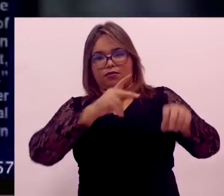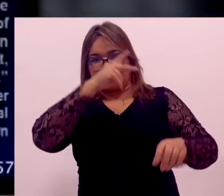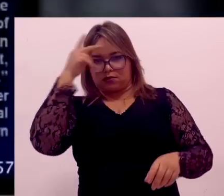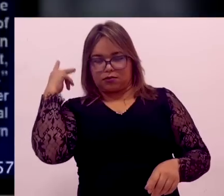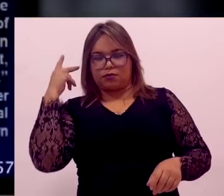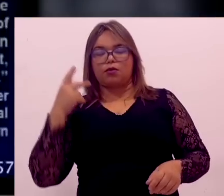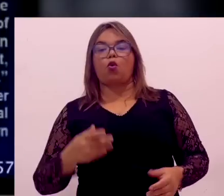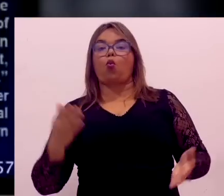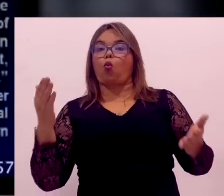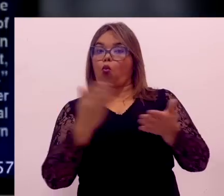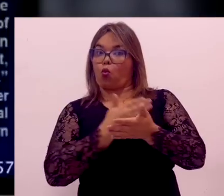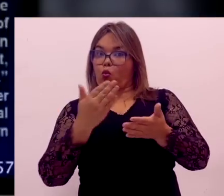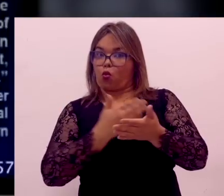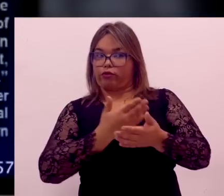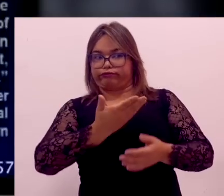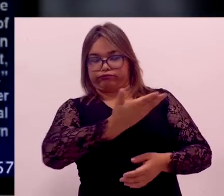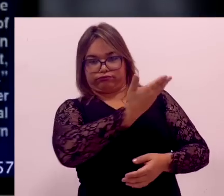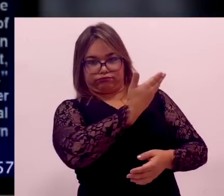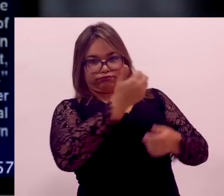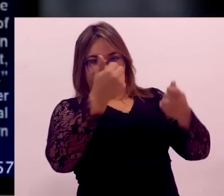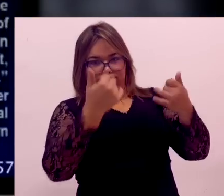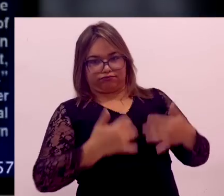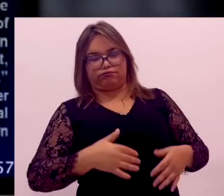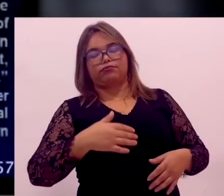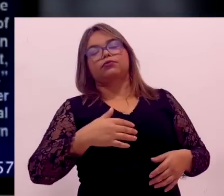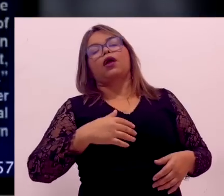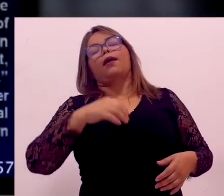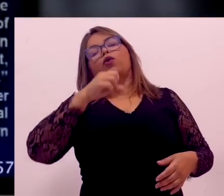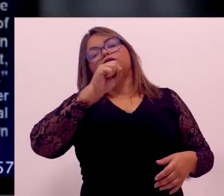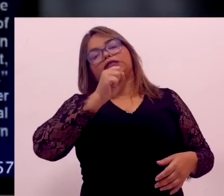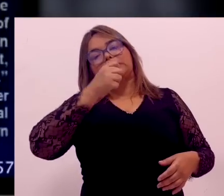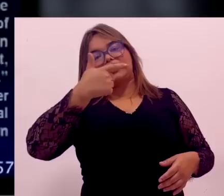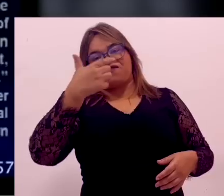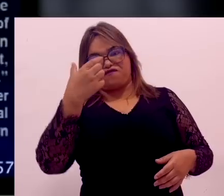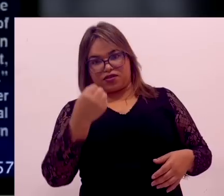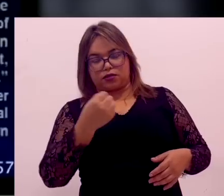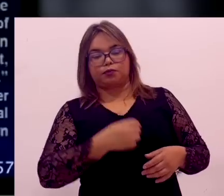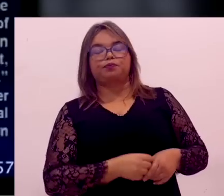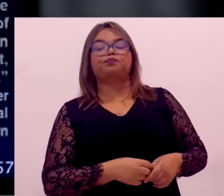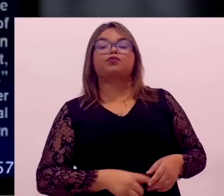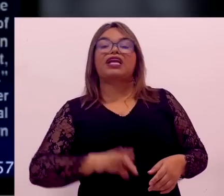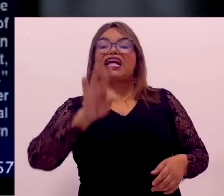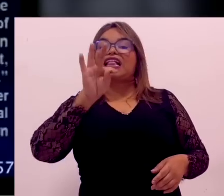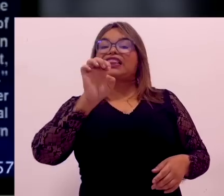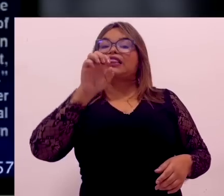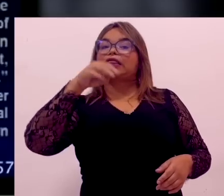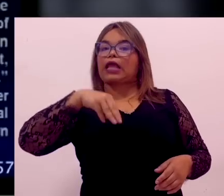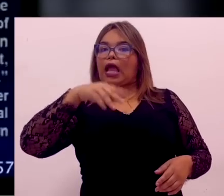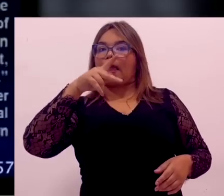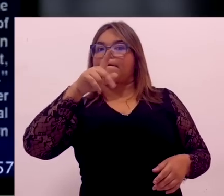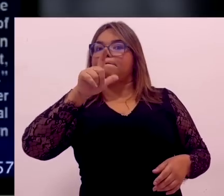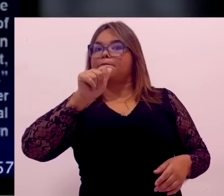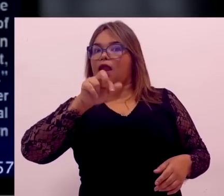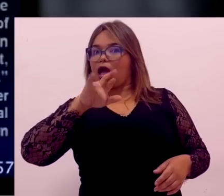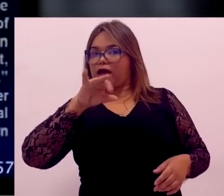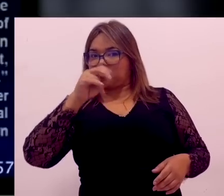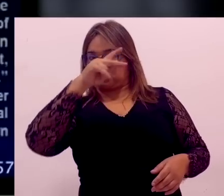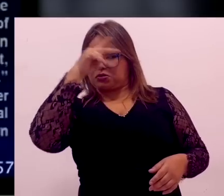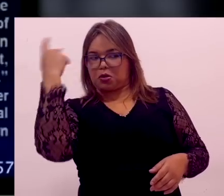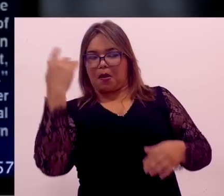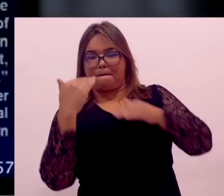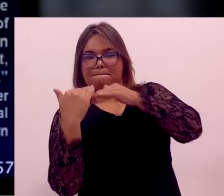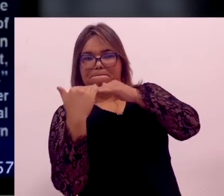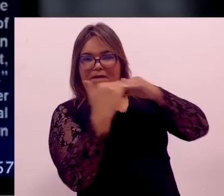Morais e Dogma, página 820, diz: os templários foram acusados de cuspir em Cristo e negar a Deus em